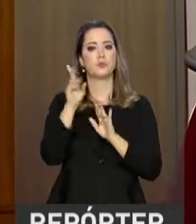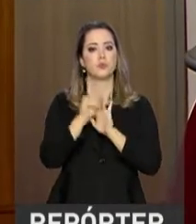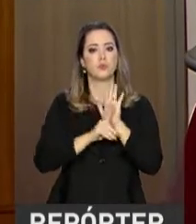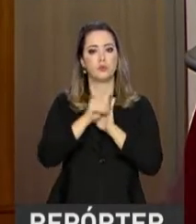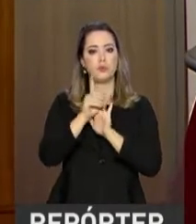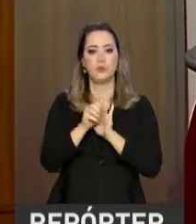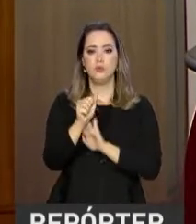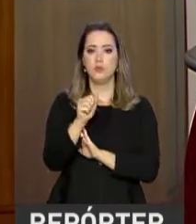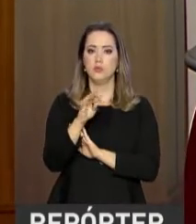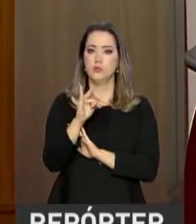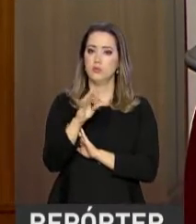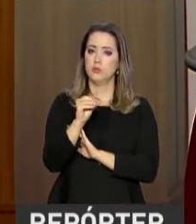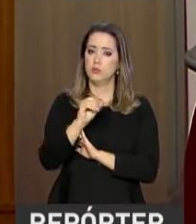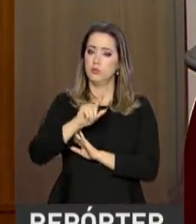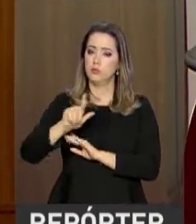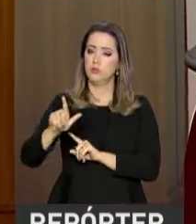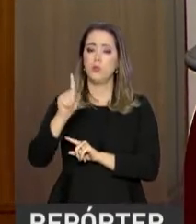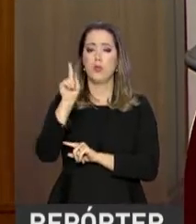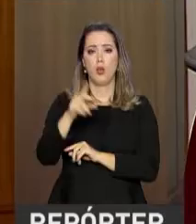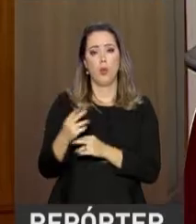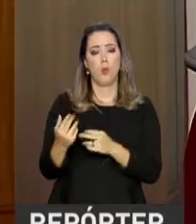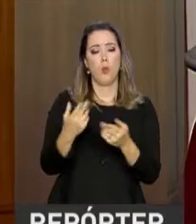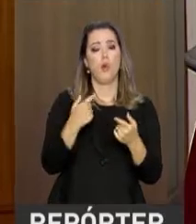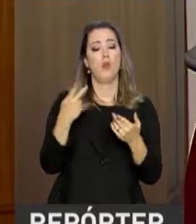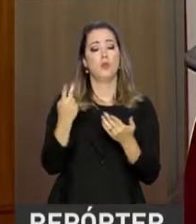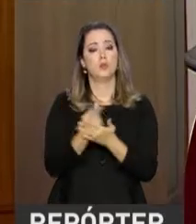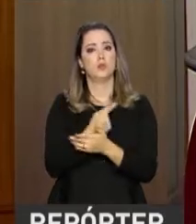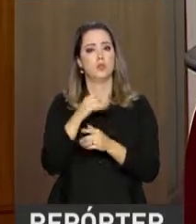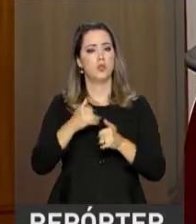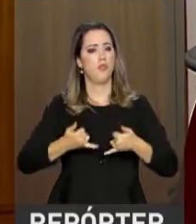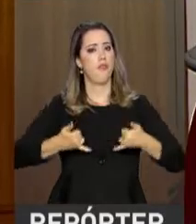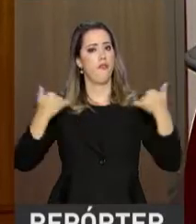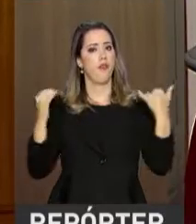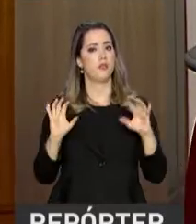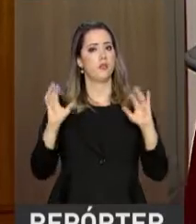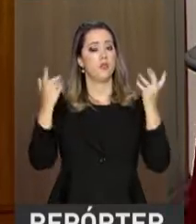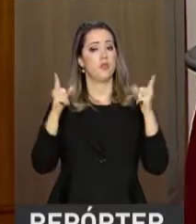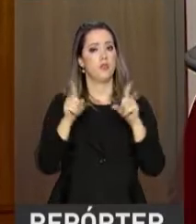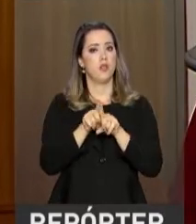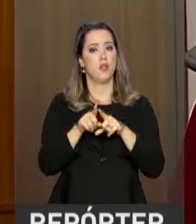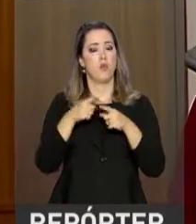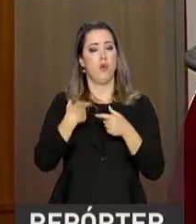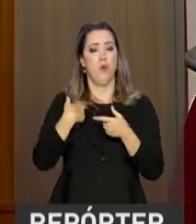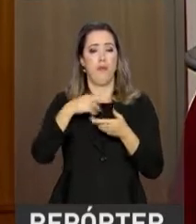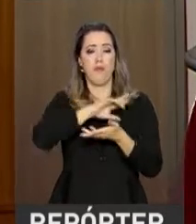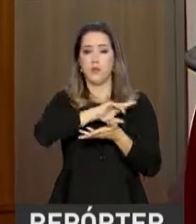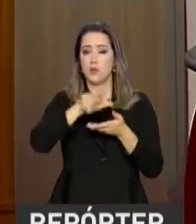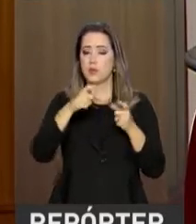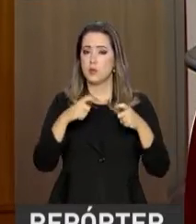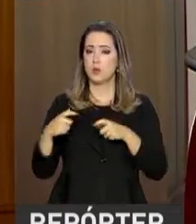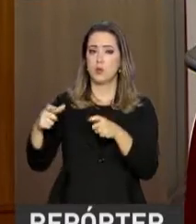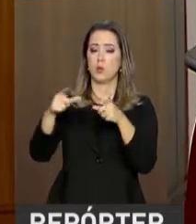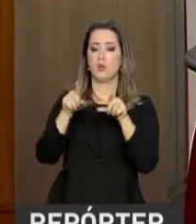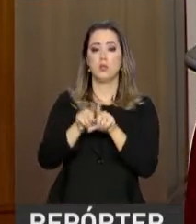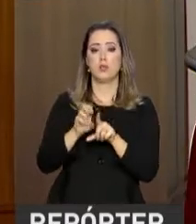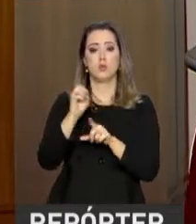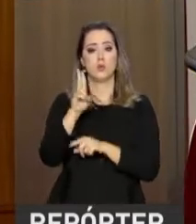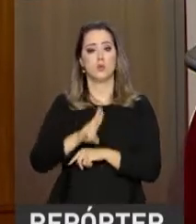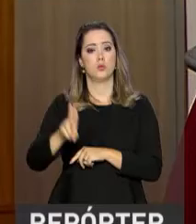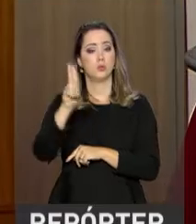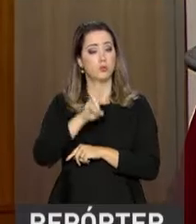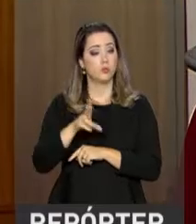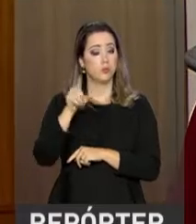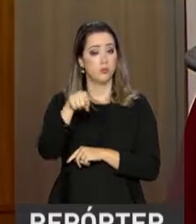autoral assim também acontece quando a canção é tocada em festas eventos e bares por exemplo ou quando é usada com fins